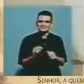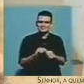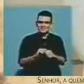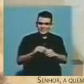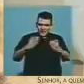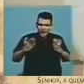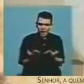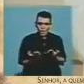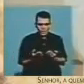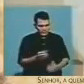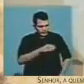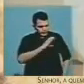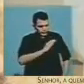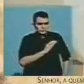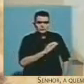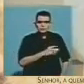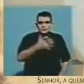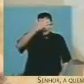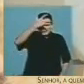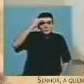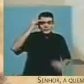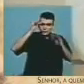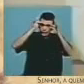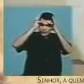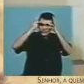no coração dos fiéis